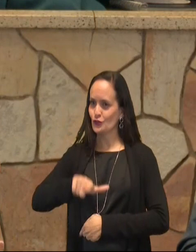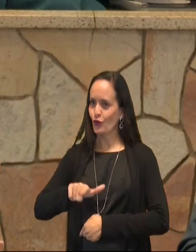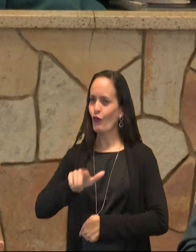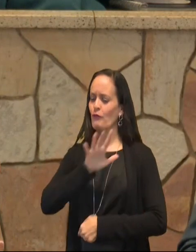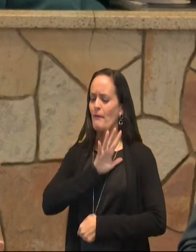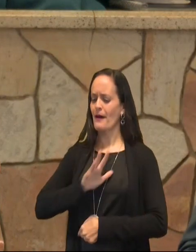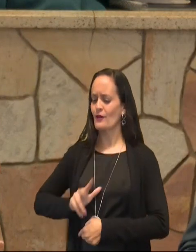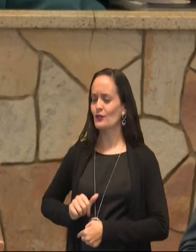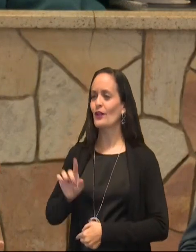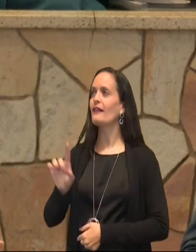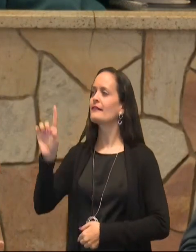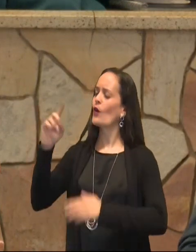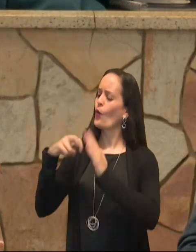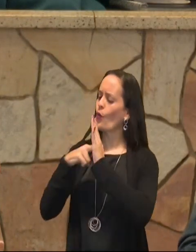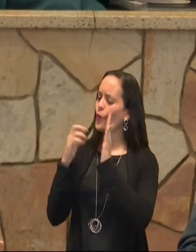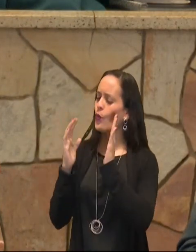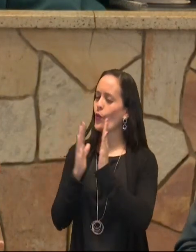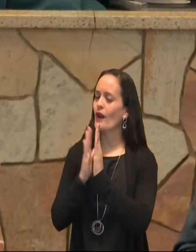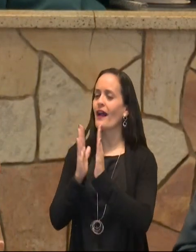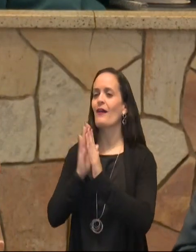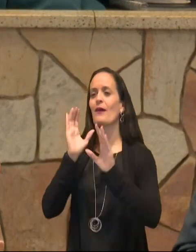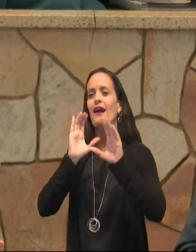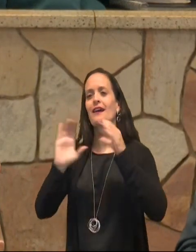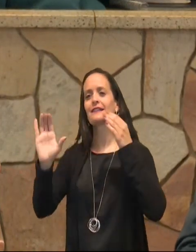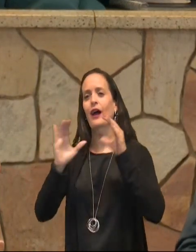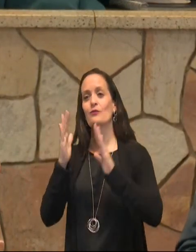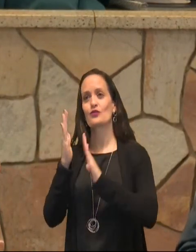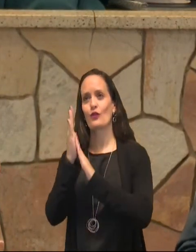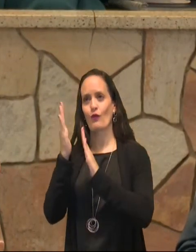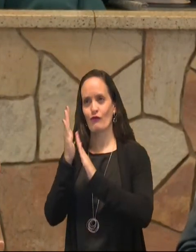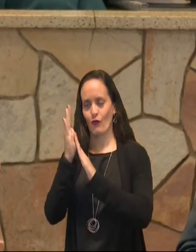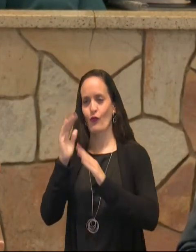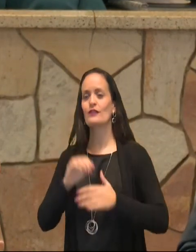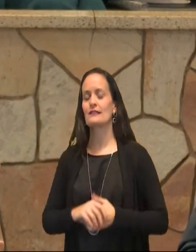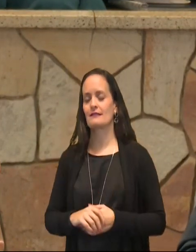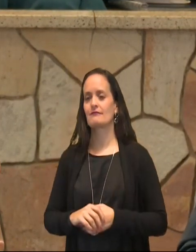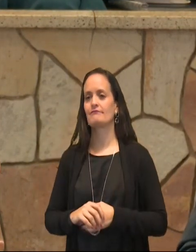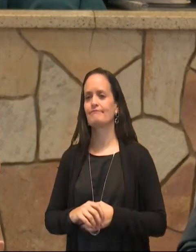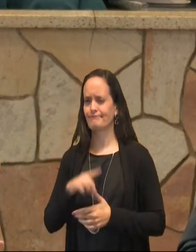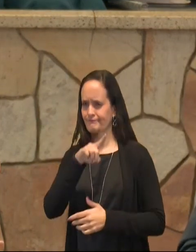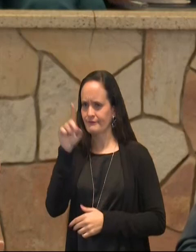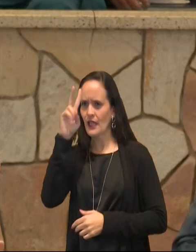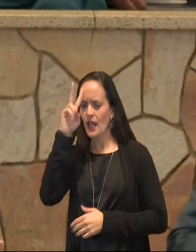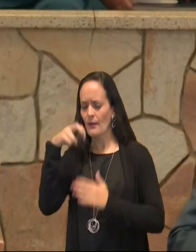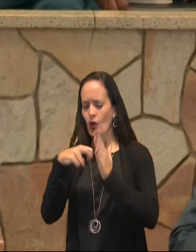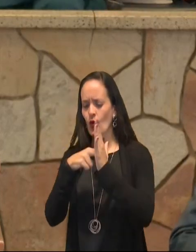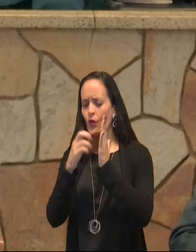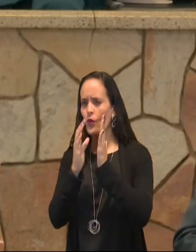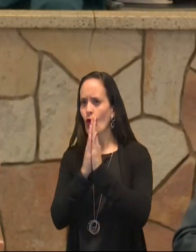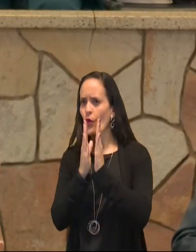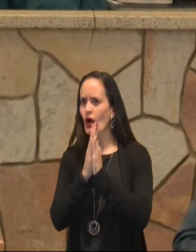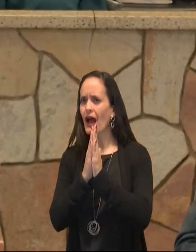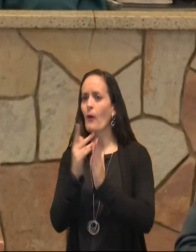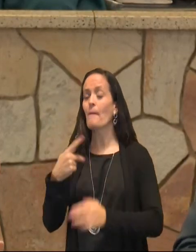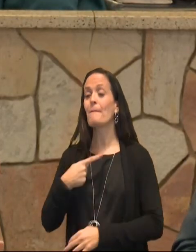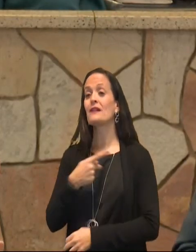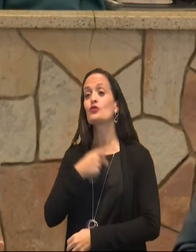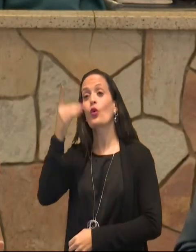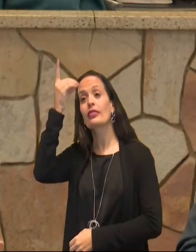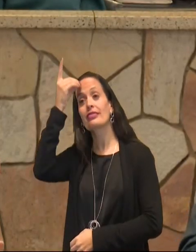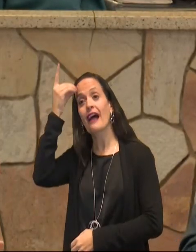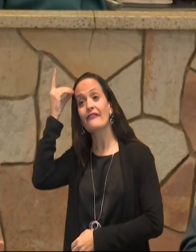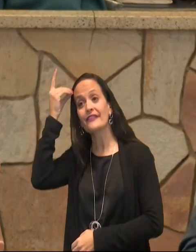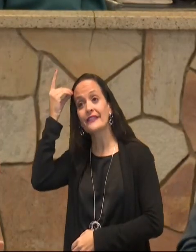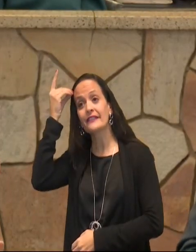Deus, para orarmos, para cantarmos louvores. Sobre a oração, os irmãos lembram de orar pelo nosso pastor titular, pastor Davi Pereira,